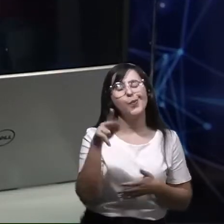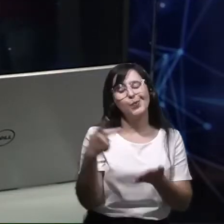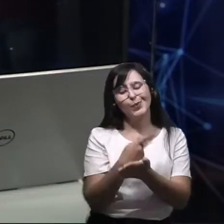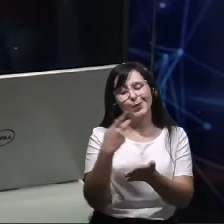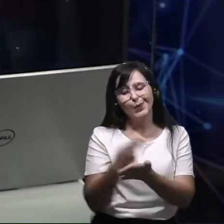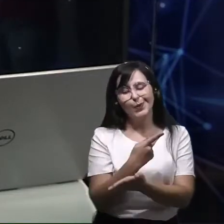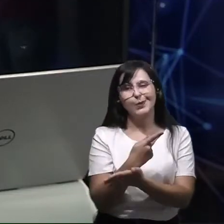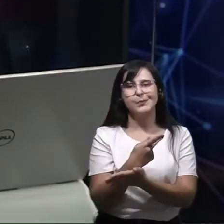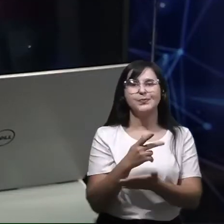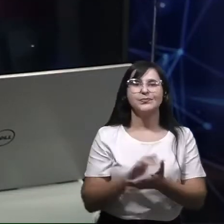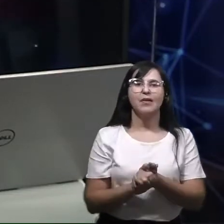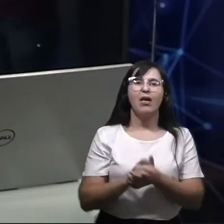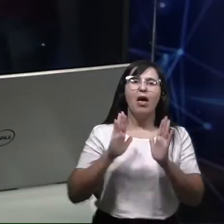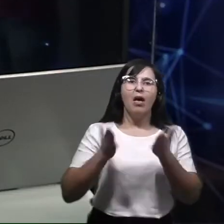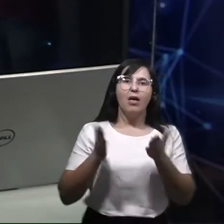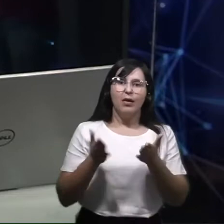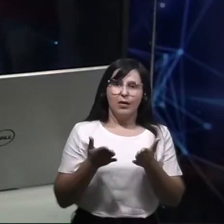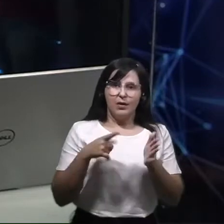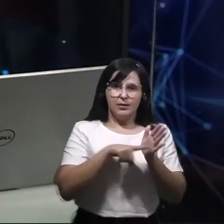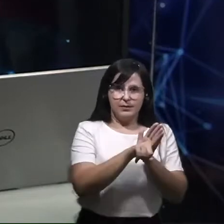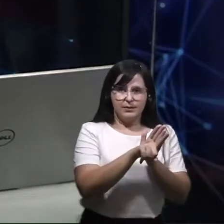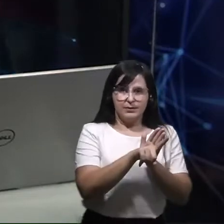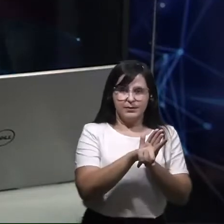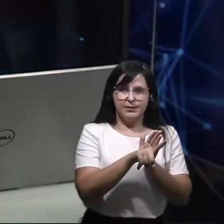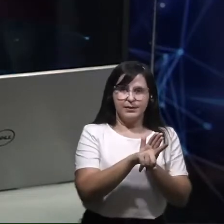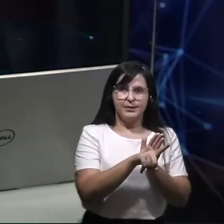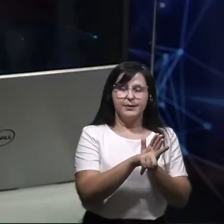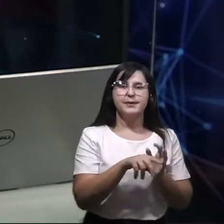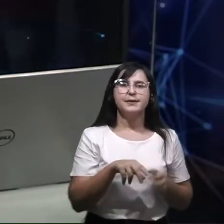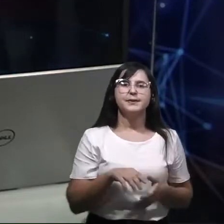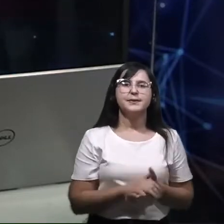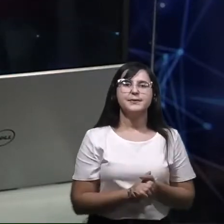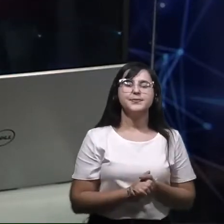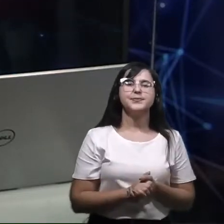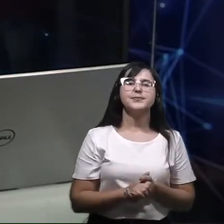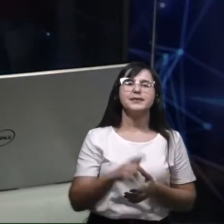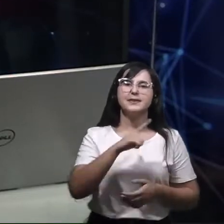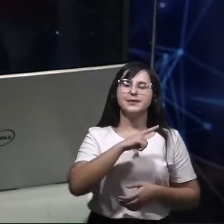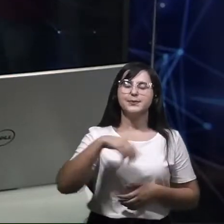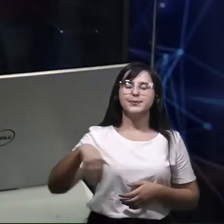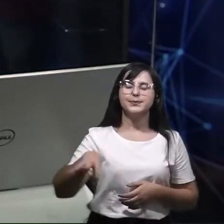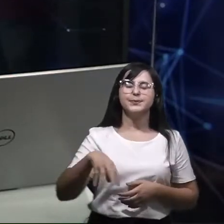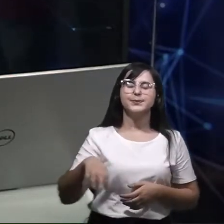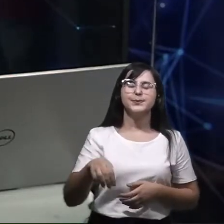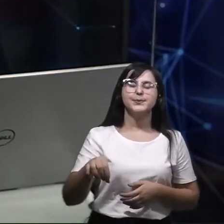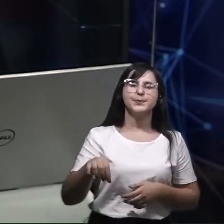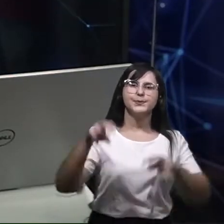a pergunta deverá ser direcionada ao Maciel, ok? E eu vou sortear agora o tema da pergunta.